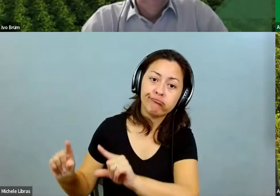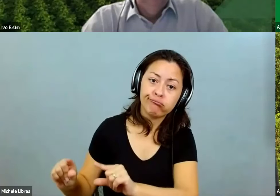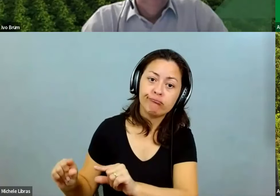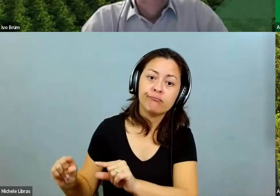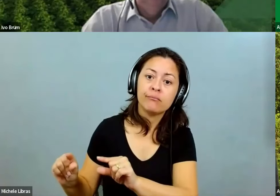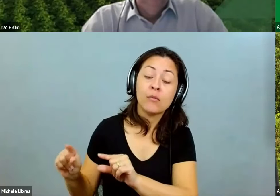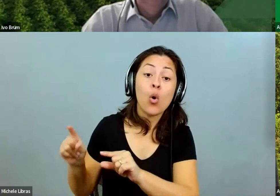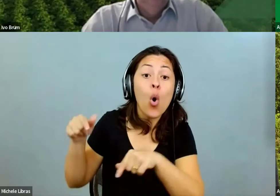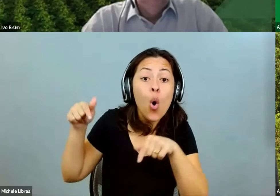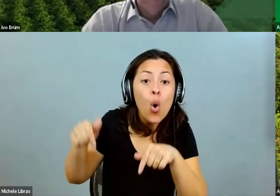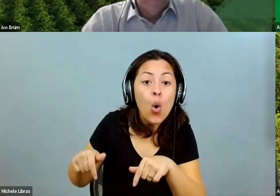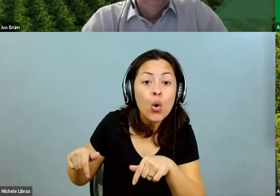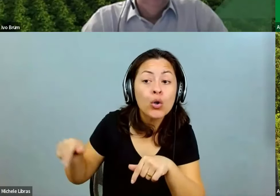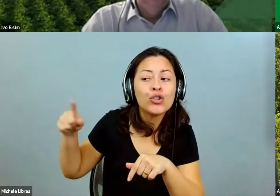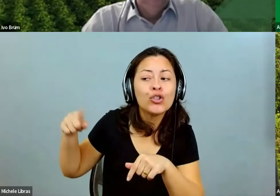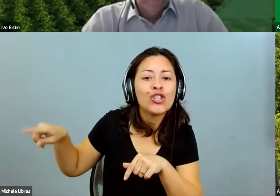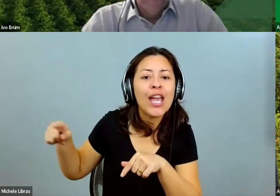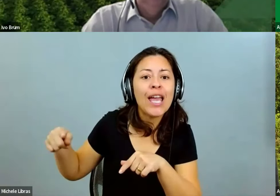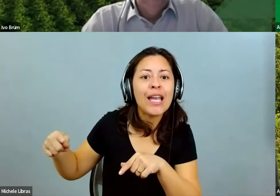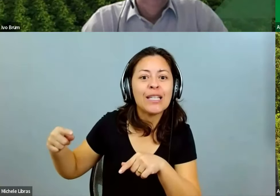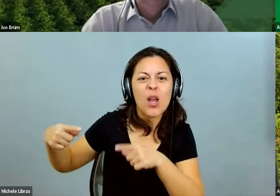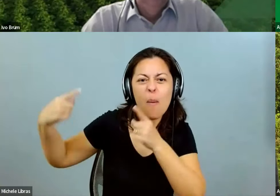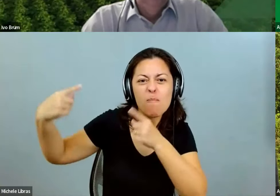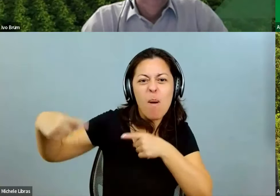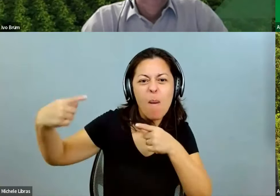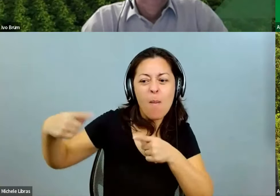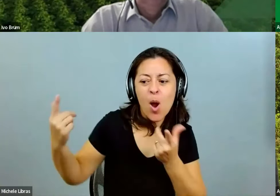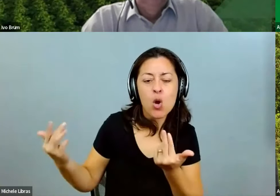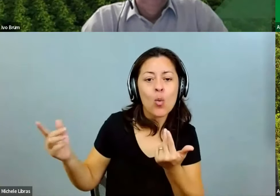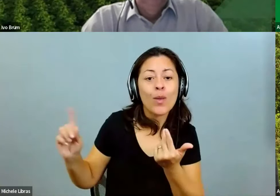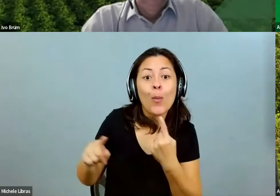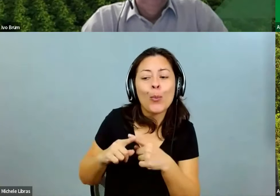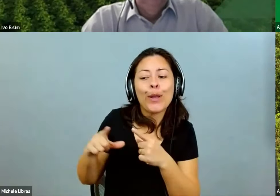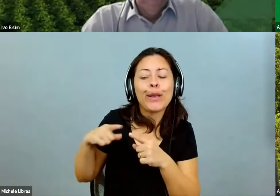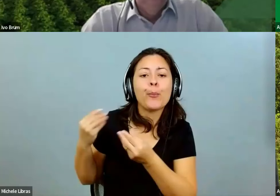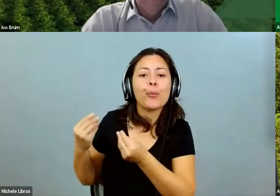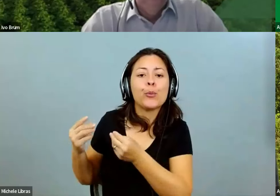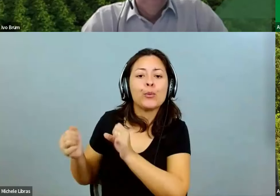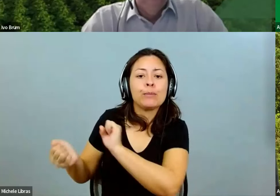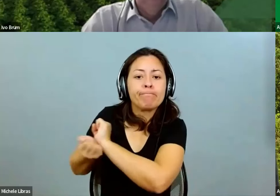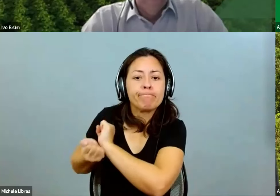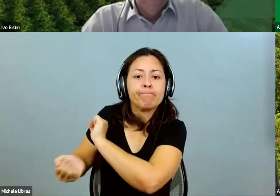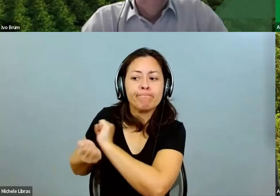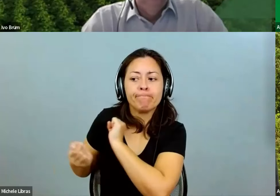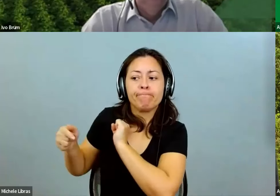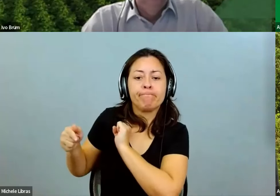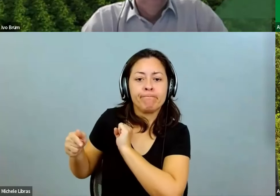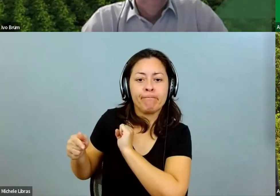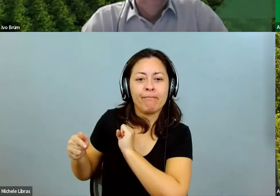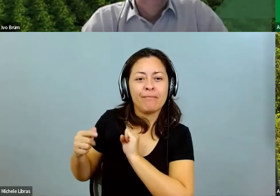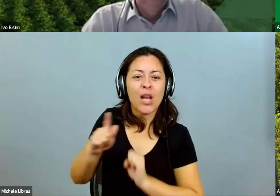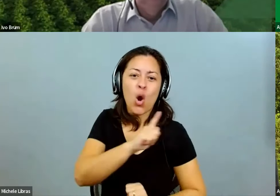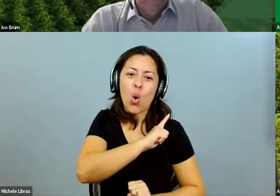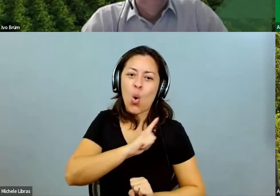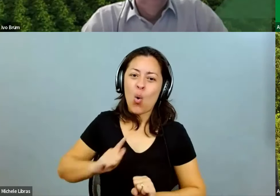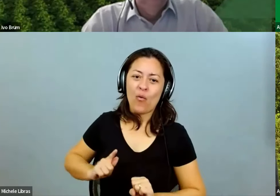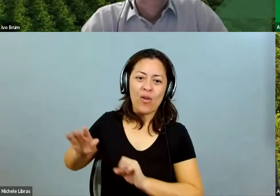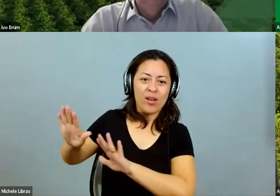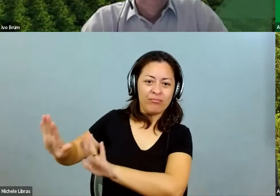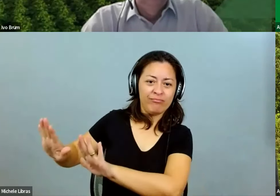competitivos em função das retenciones né que eles que eles têm lá e as expansões Mas aí As